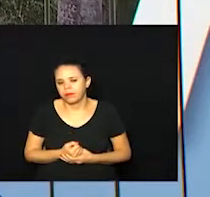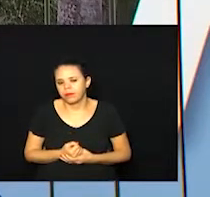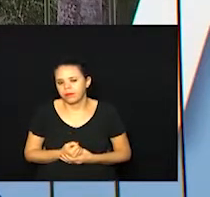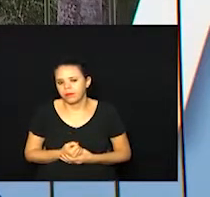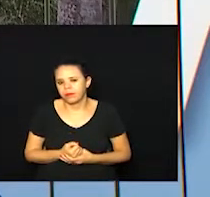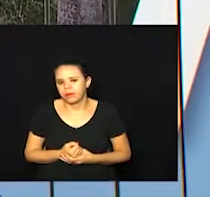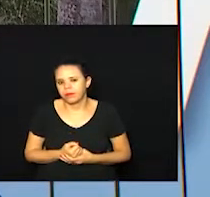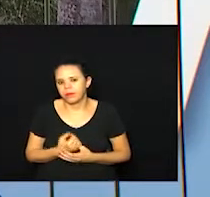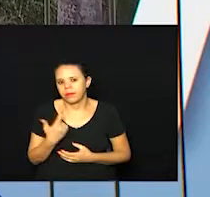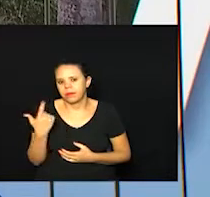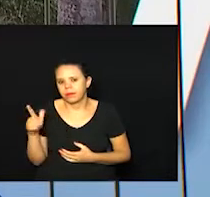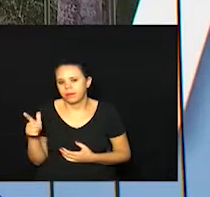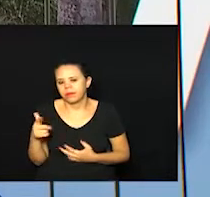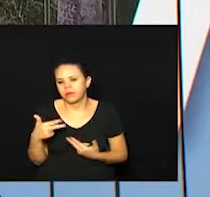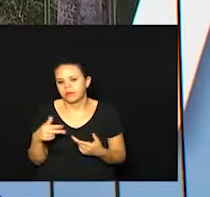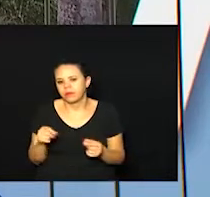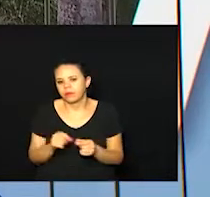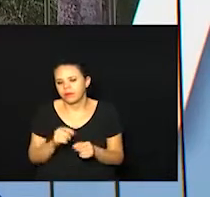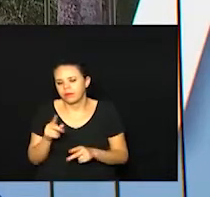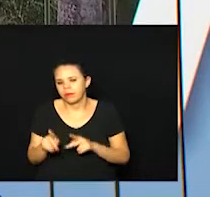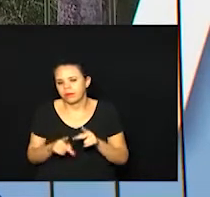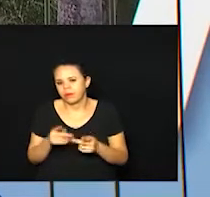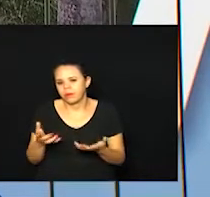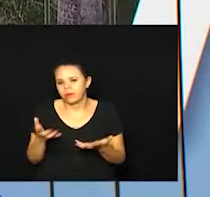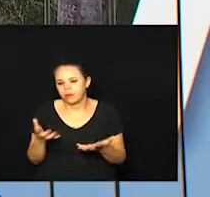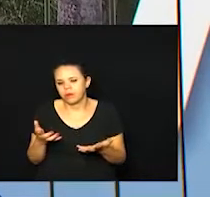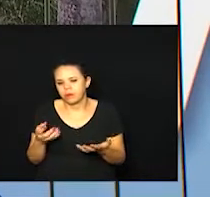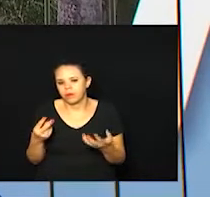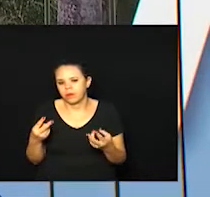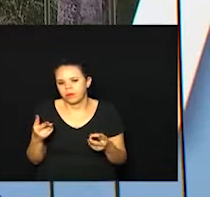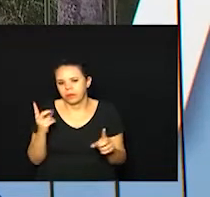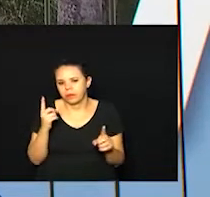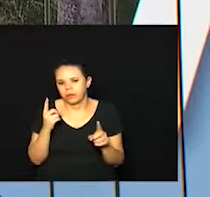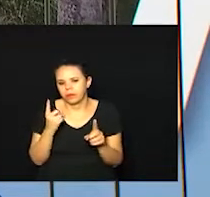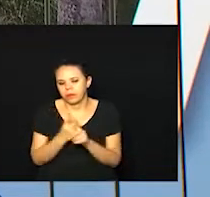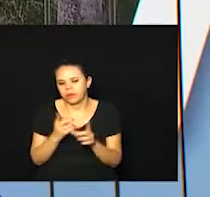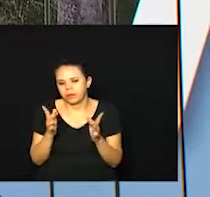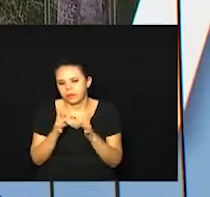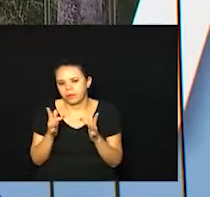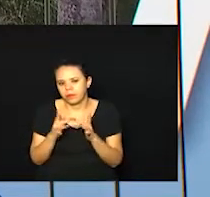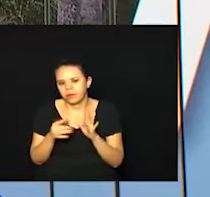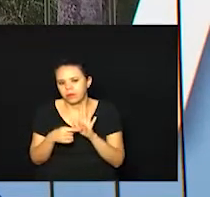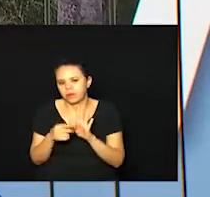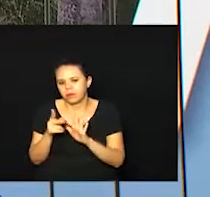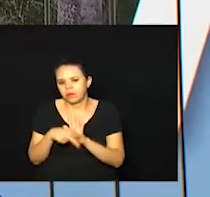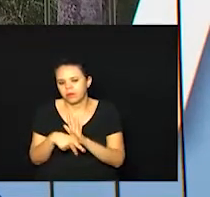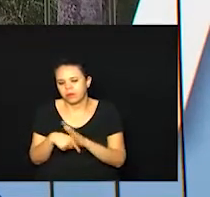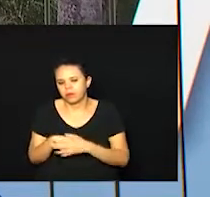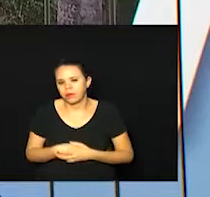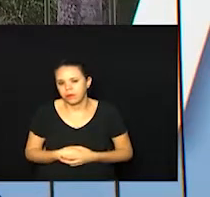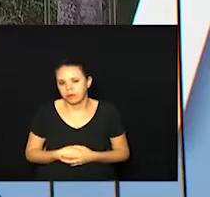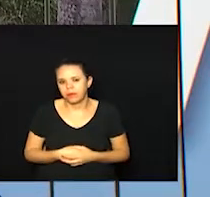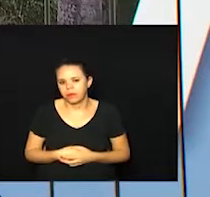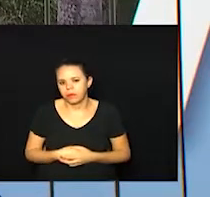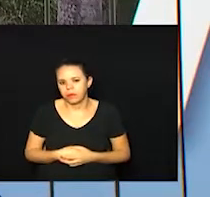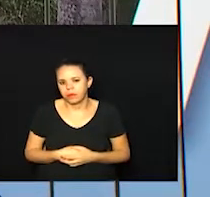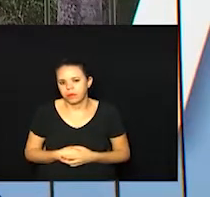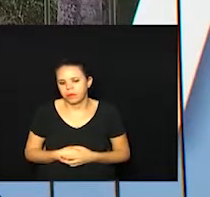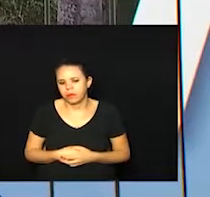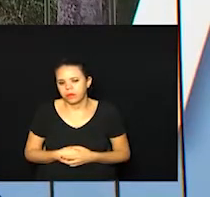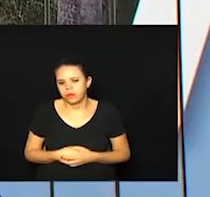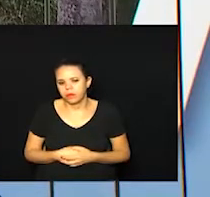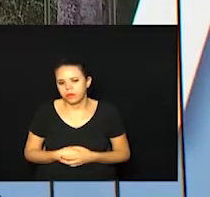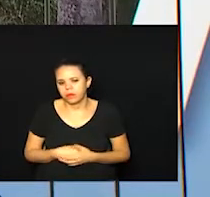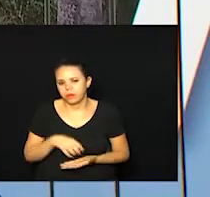há outras situações, né, em que as pessoas querem nos ver, querem dialogar, apresentar os seus projetos. Vim há pouco, inclusive,